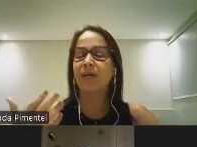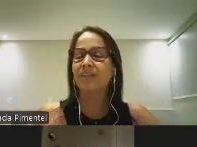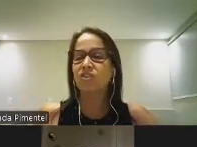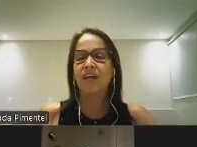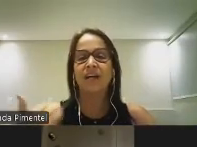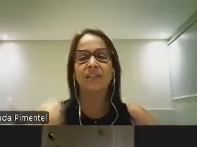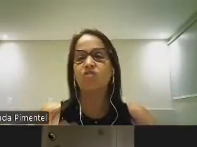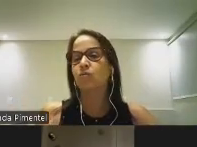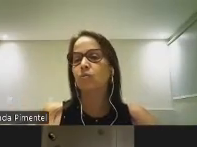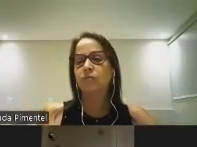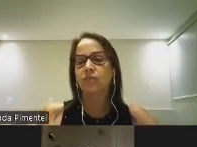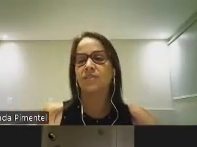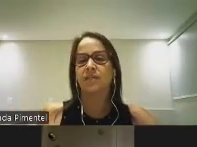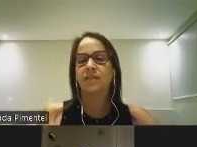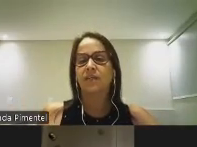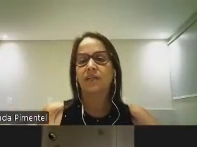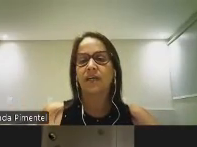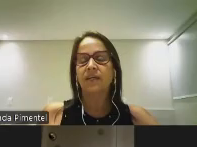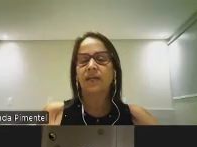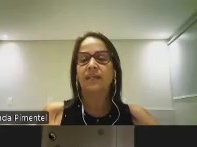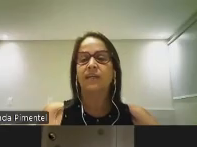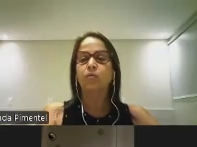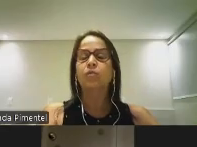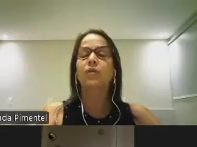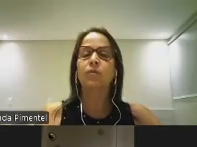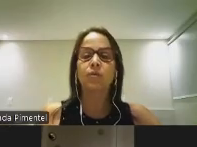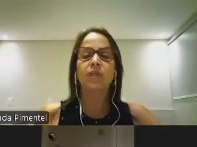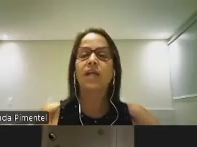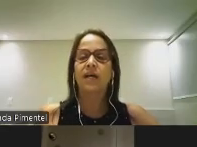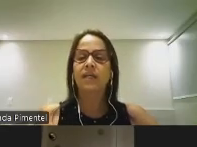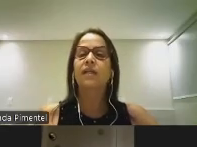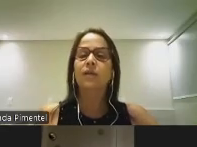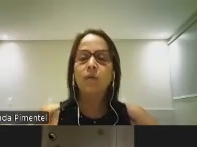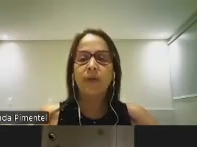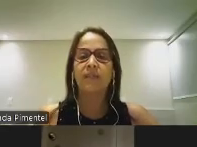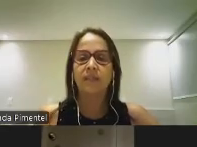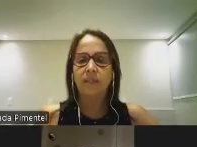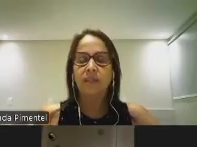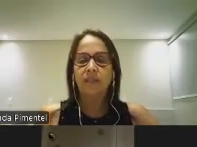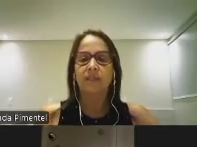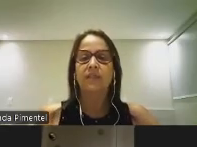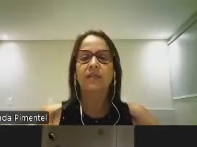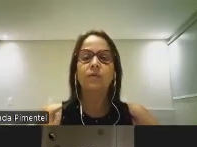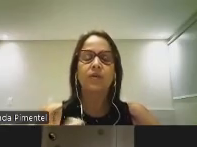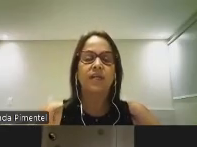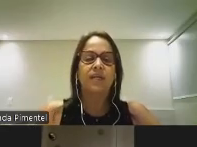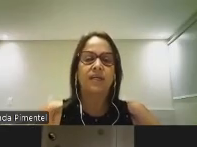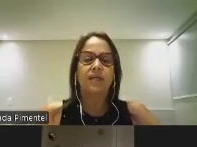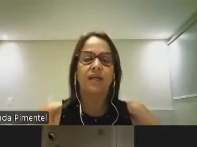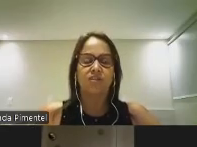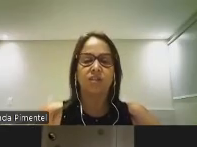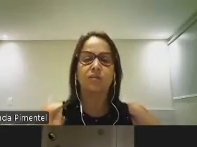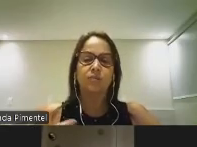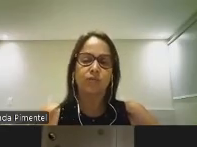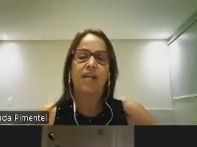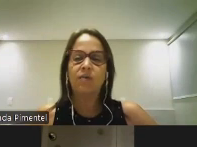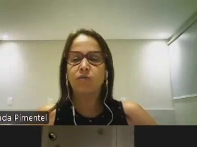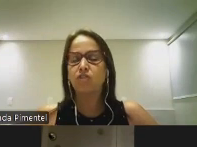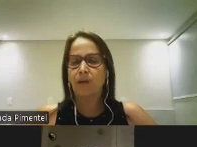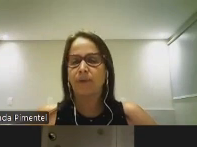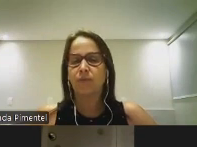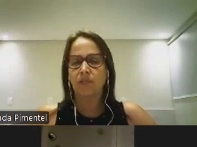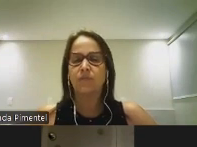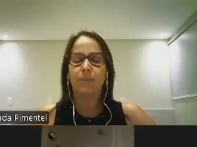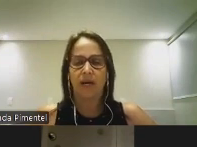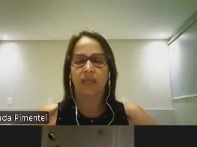do sono, para estar ali junto com você, né? Cada um tomando conta da área que ele compete. Então, a gente, no final,